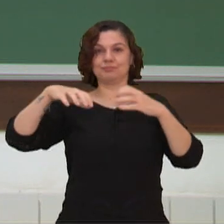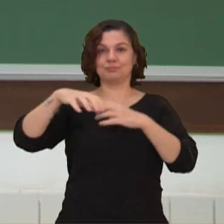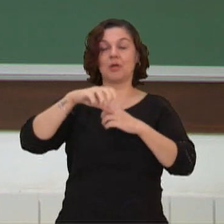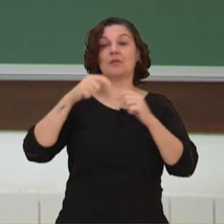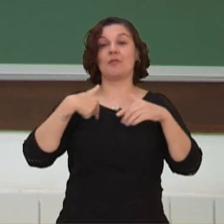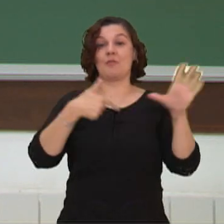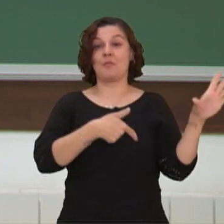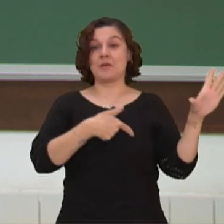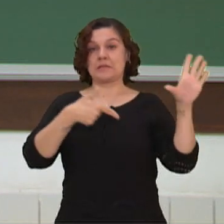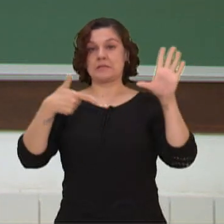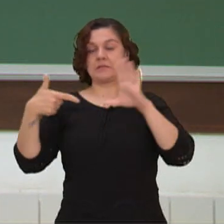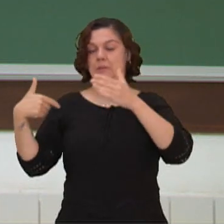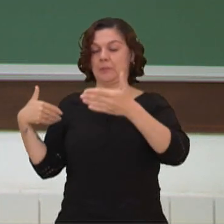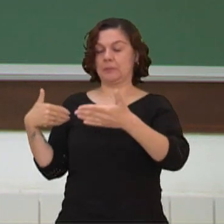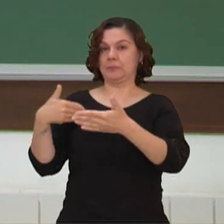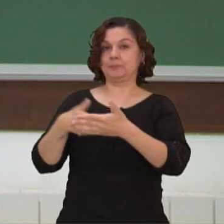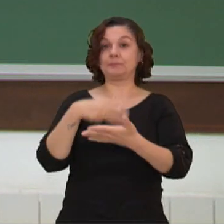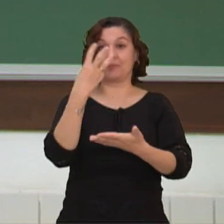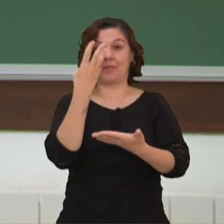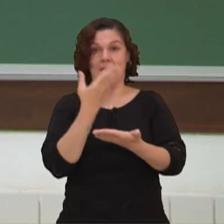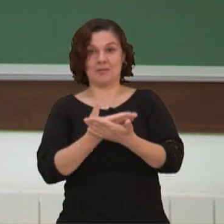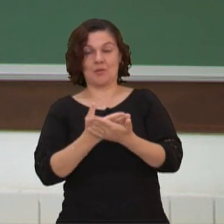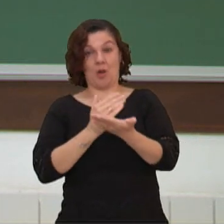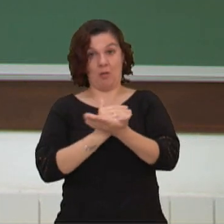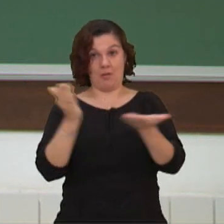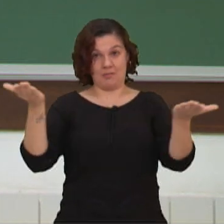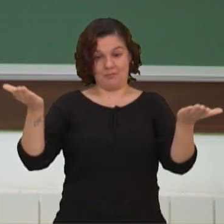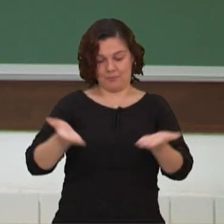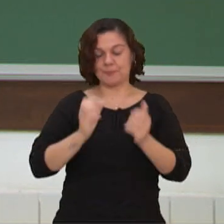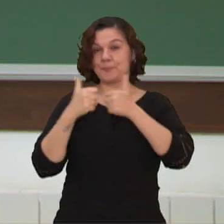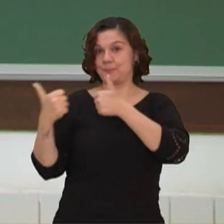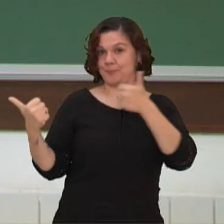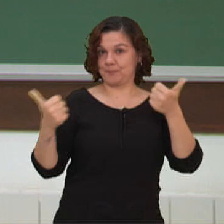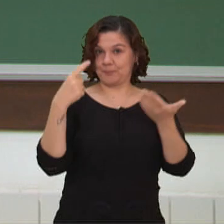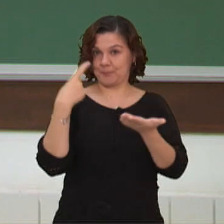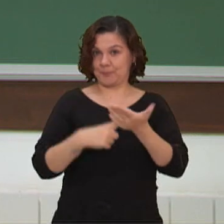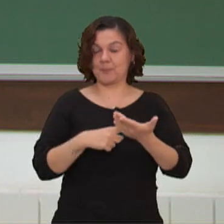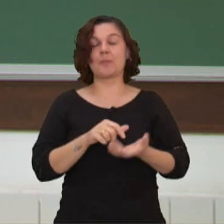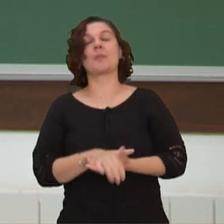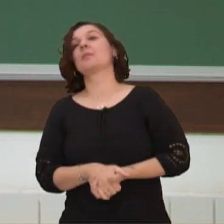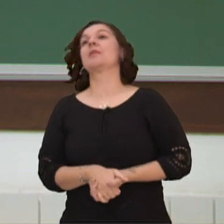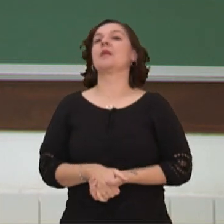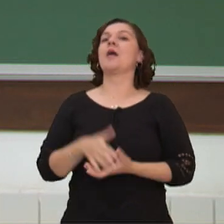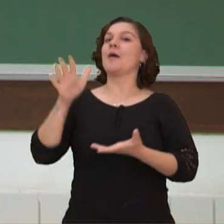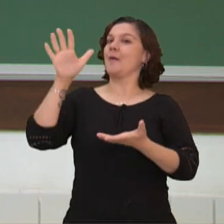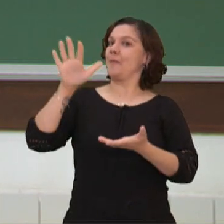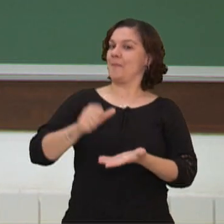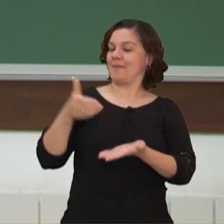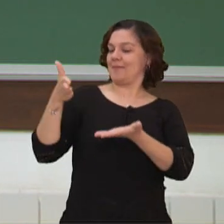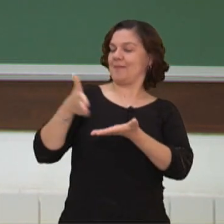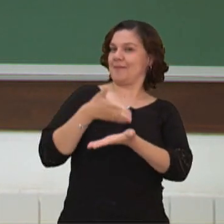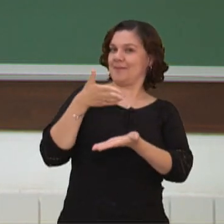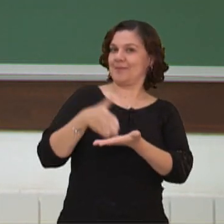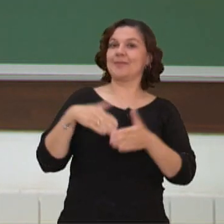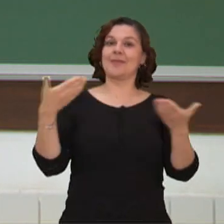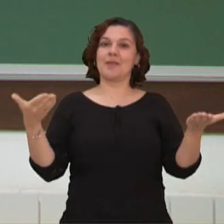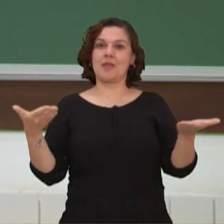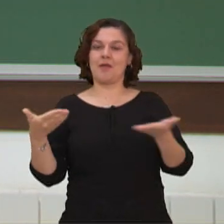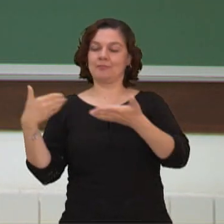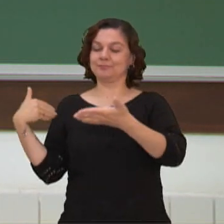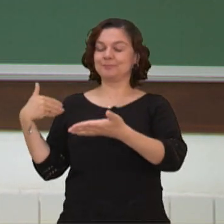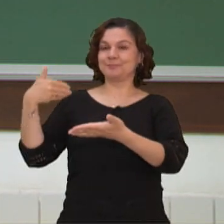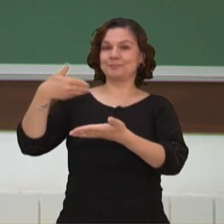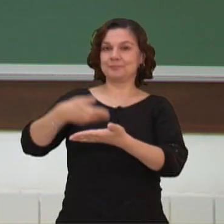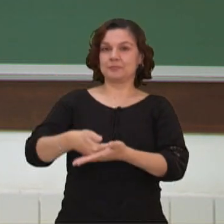semana de retomadas com 3 aulas, começando hoje. Combinadinho? Pega o seu caderno e nessa